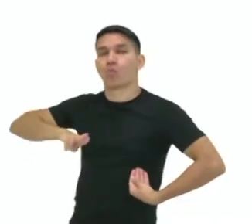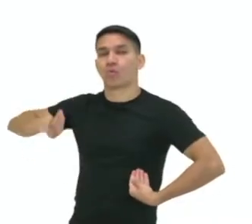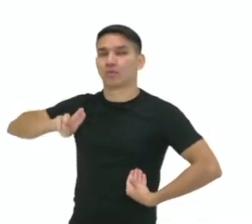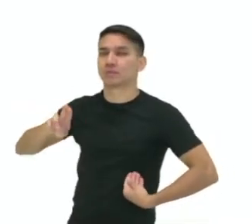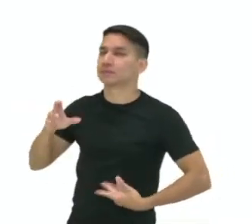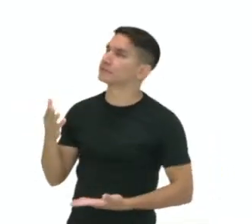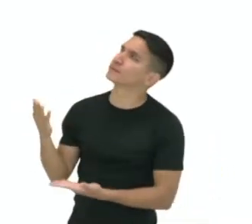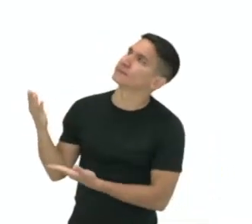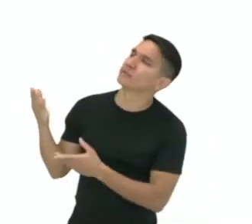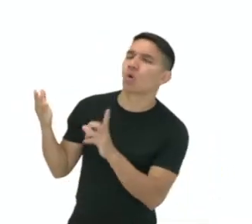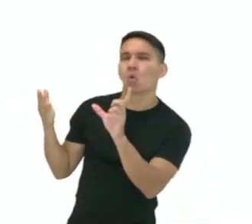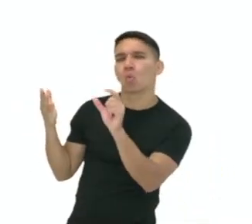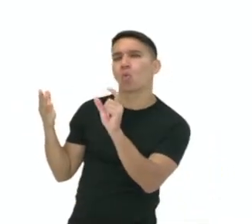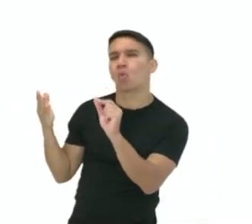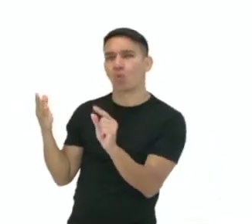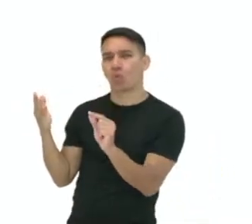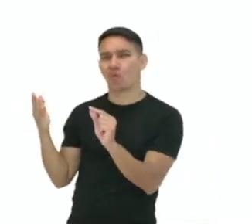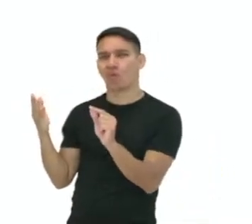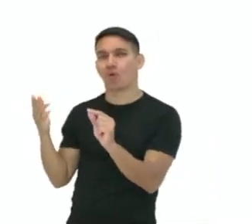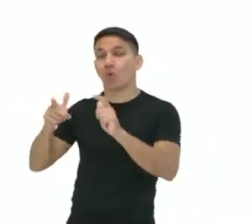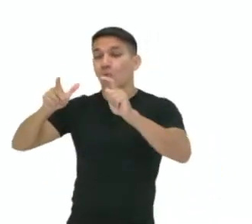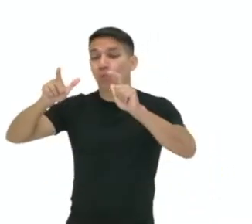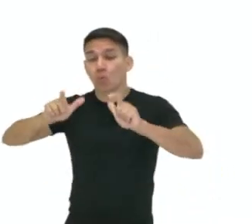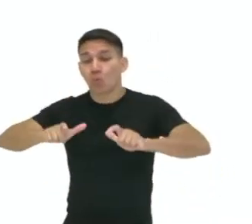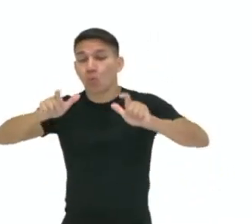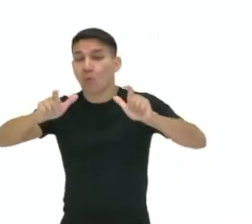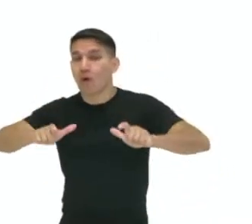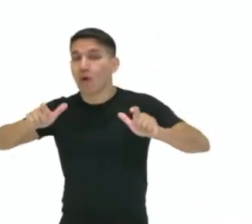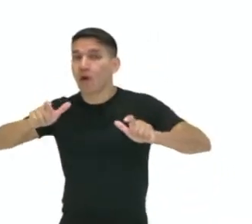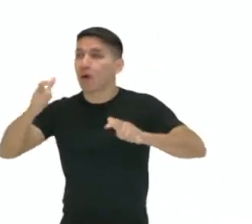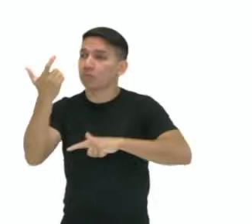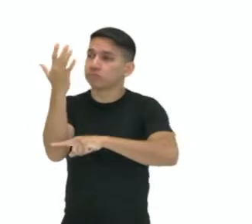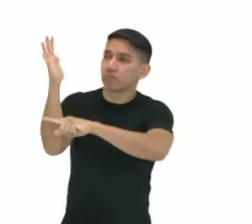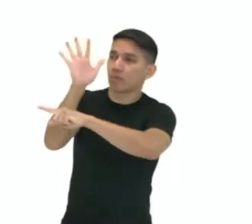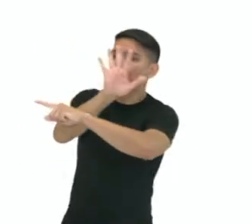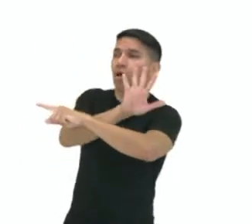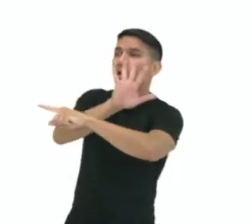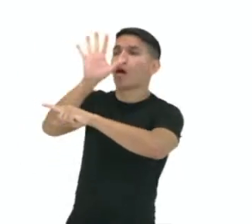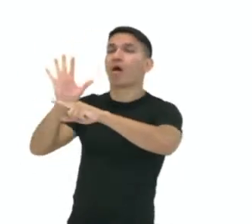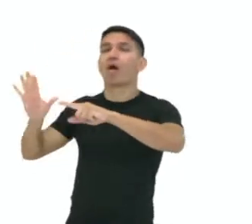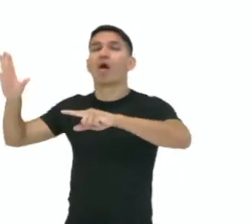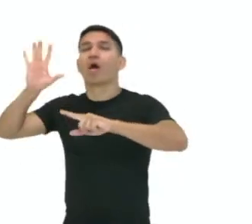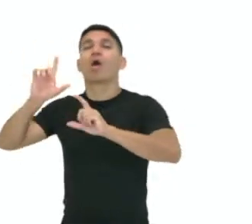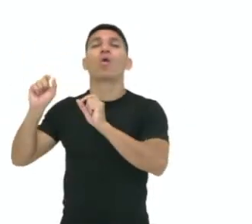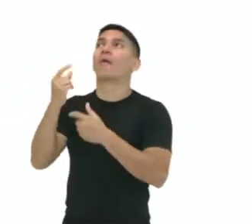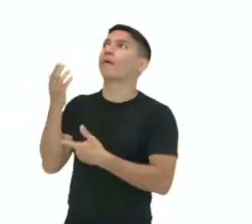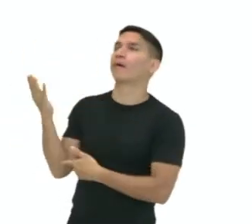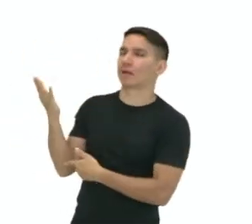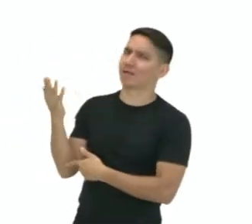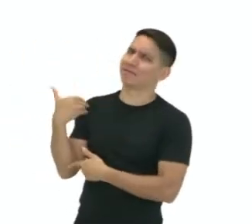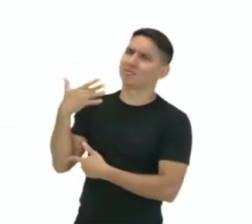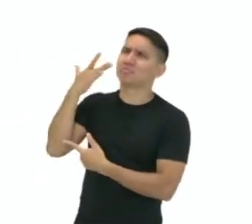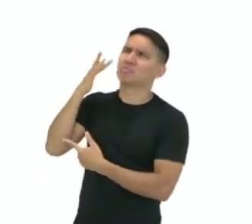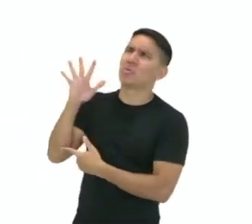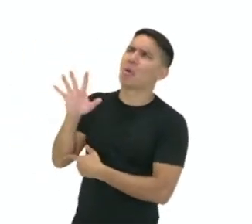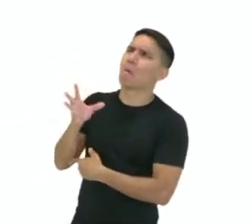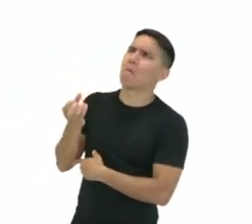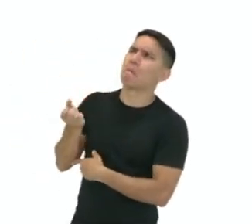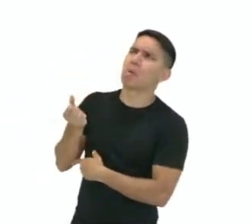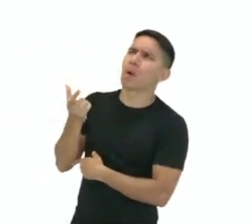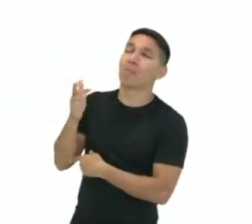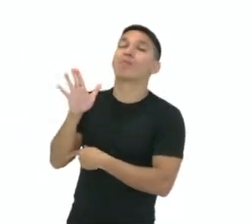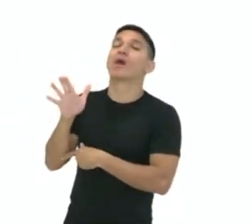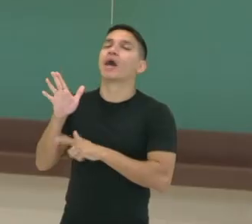pessoa. Reparem o local aonde ele se encontra. Sem saber muito, a gente já identificou. Qual